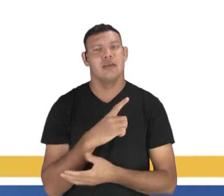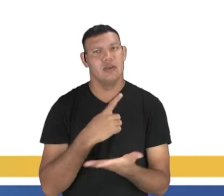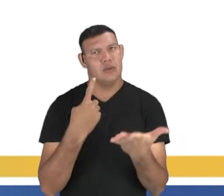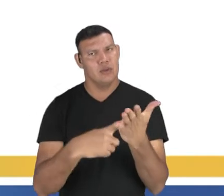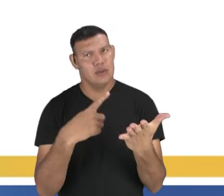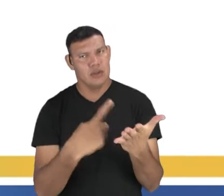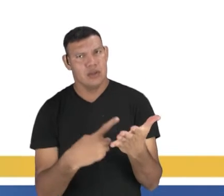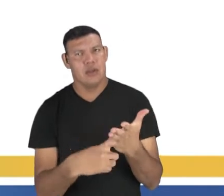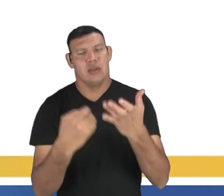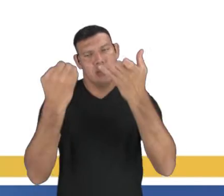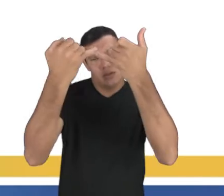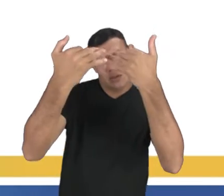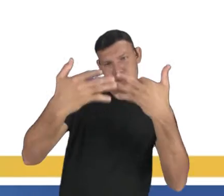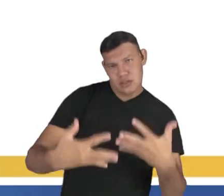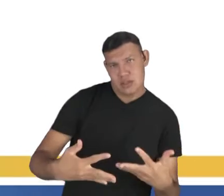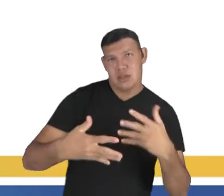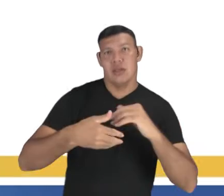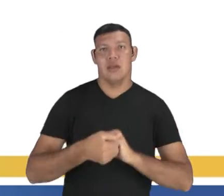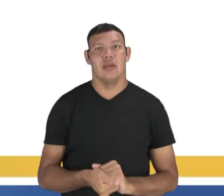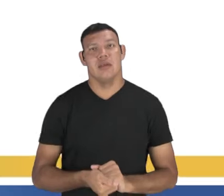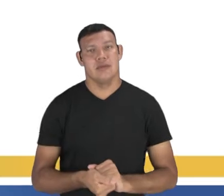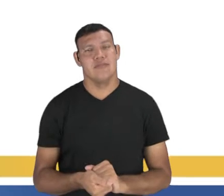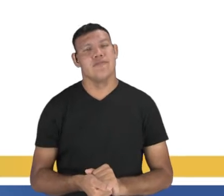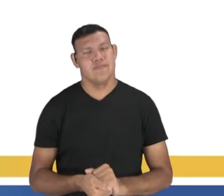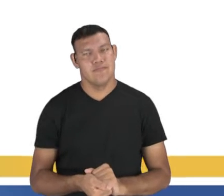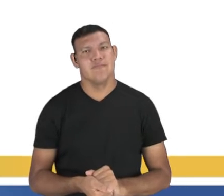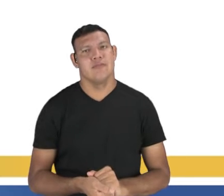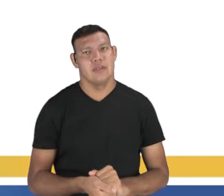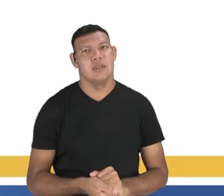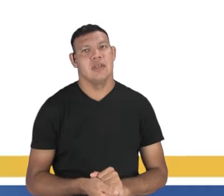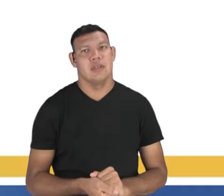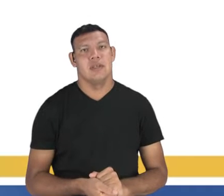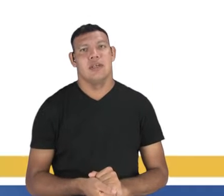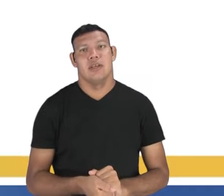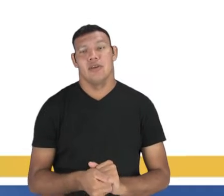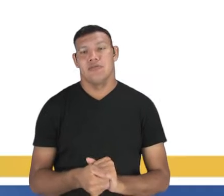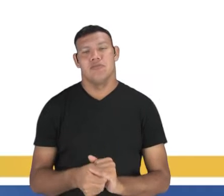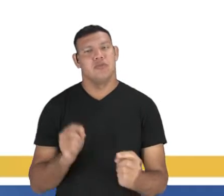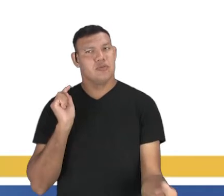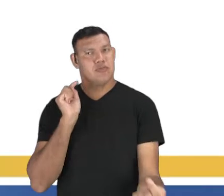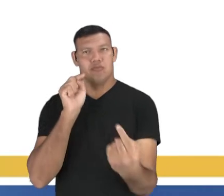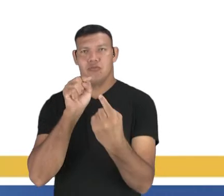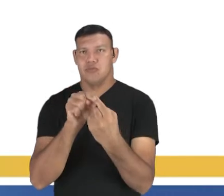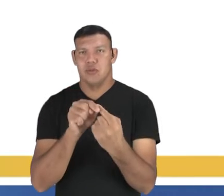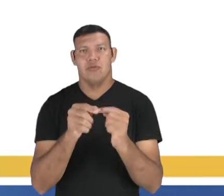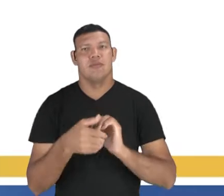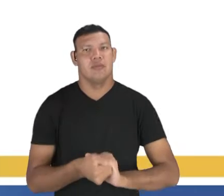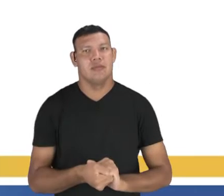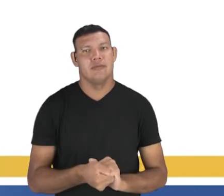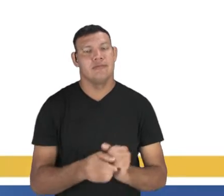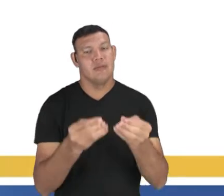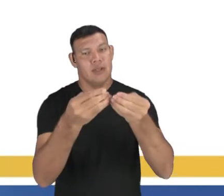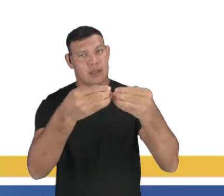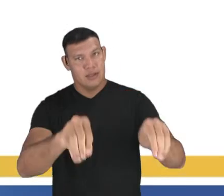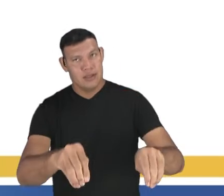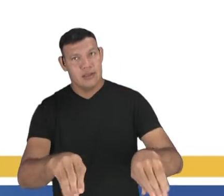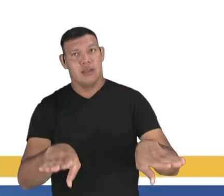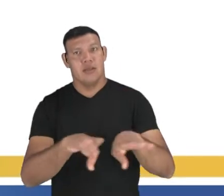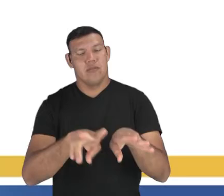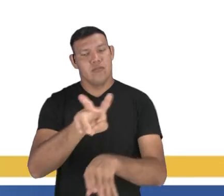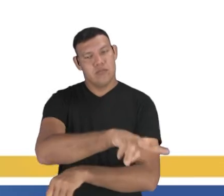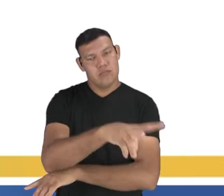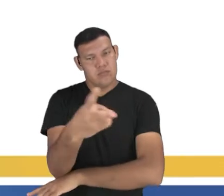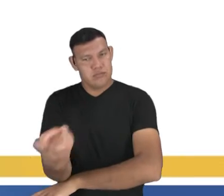o de explicação, de condição, de finalidade e de consequência de